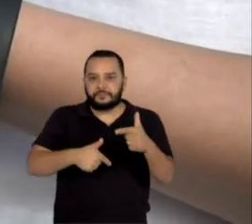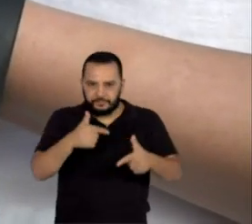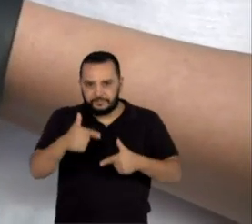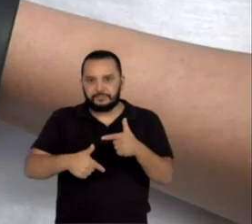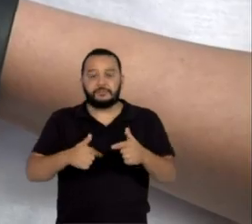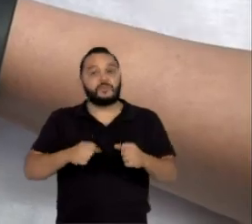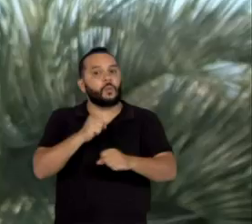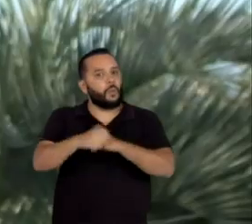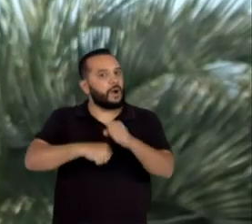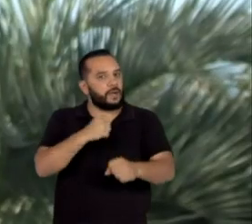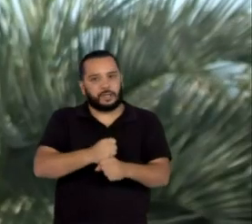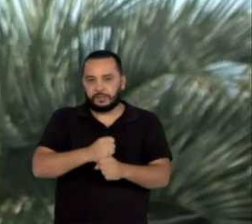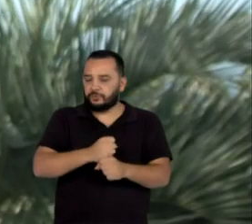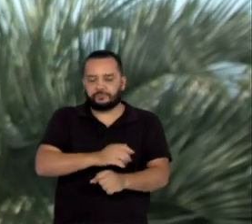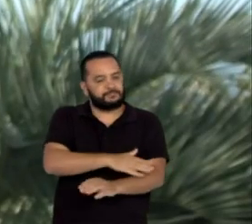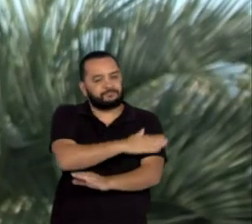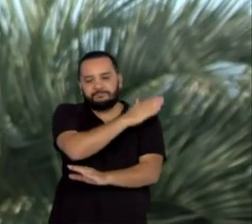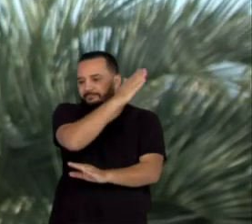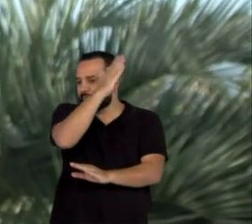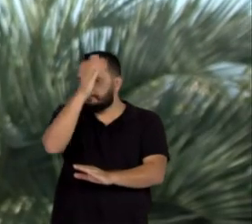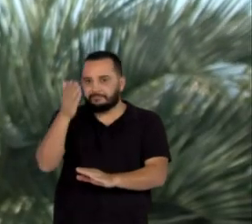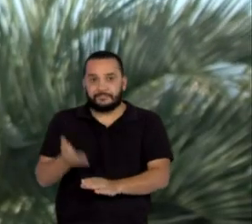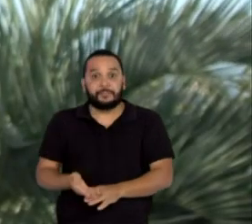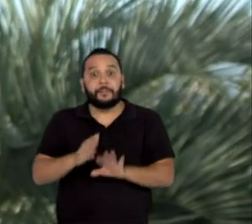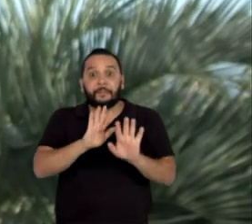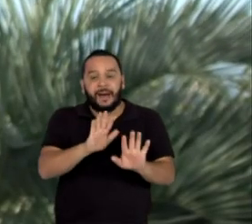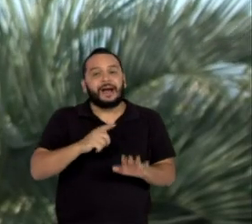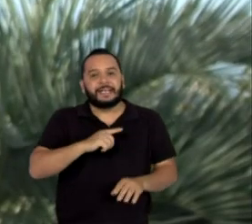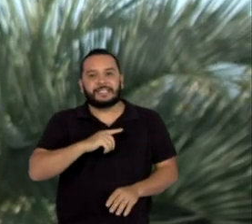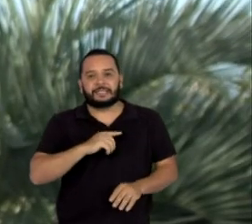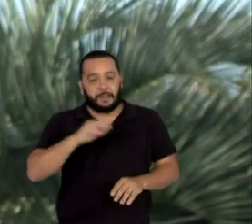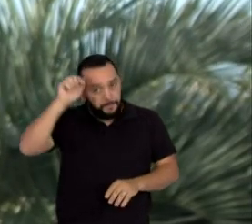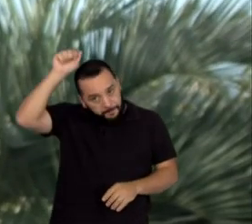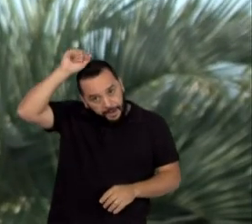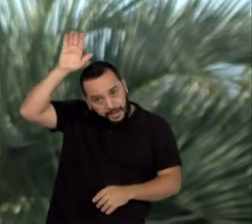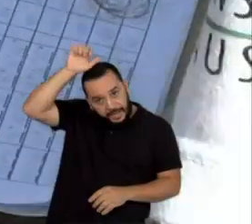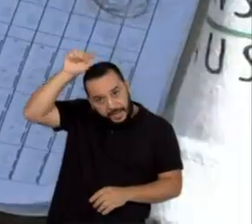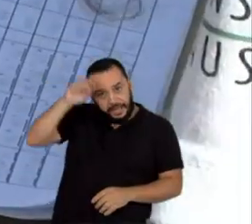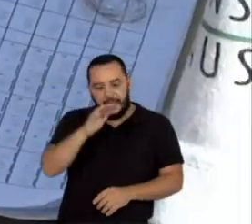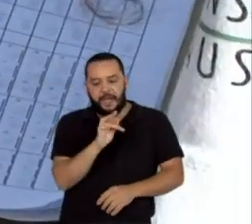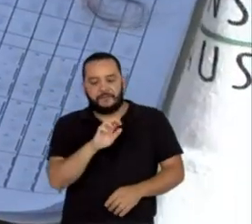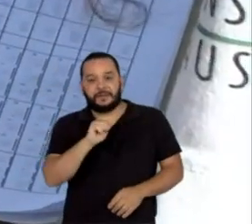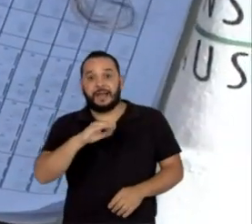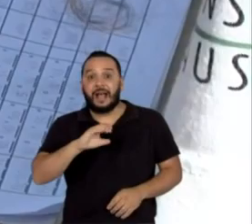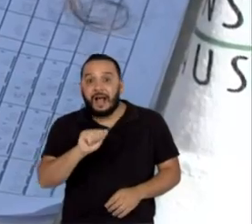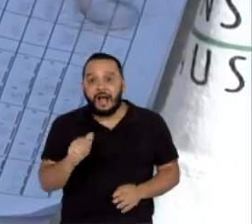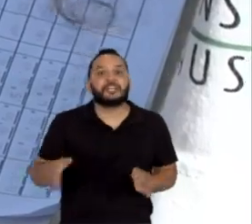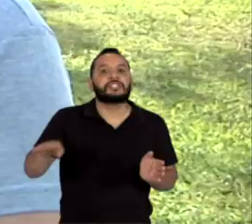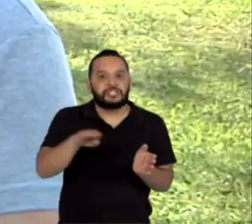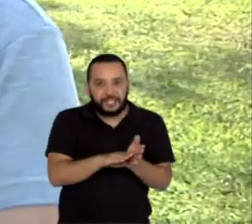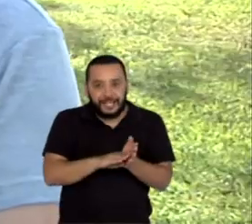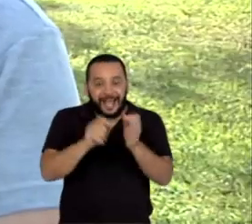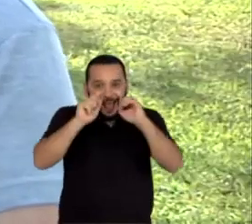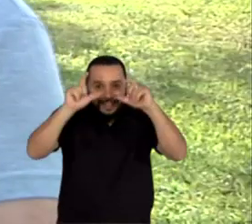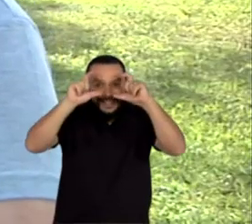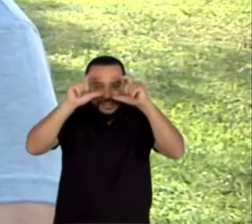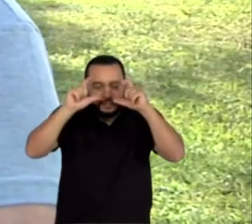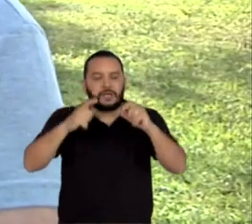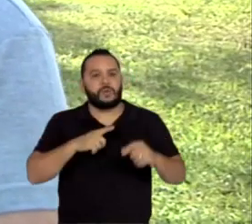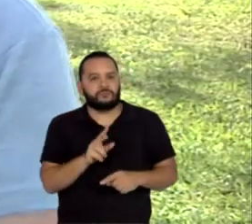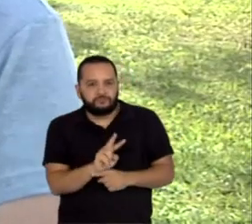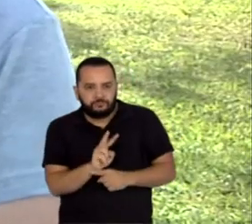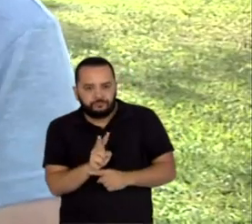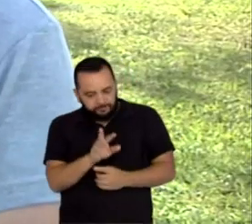ano inteiro, mas é durante a chegada das francas que as equipes ficam em alerta. Essa equipe, ela tá ali